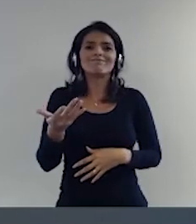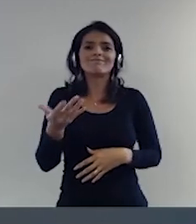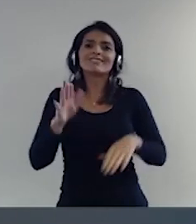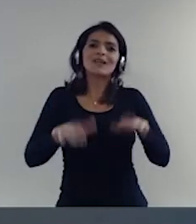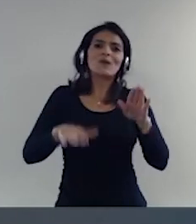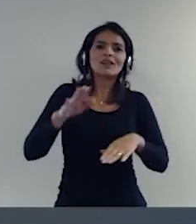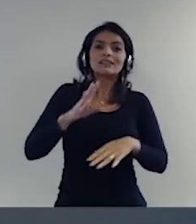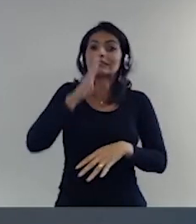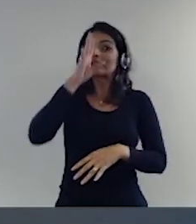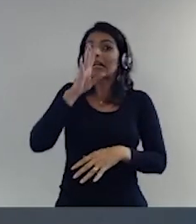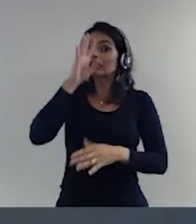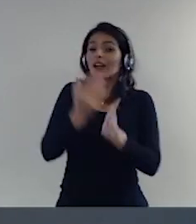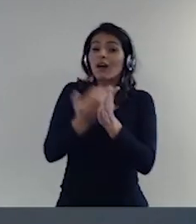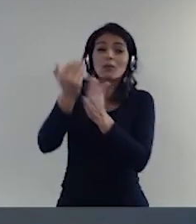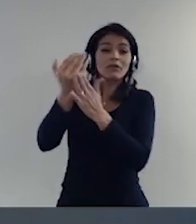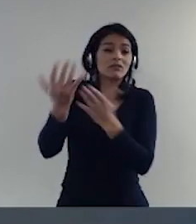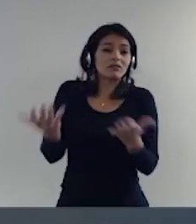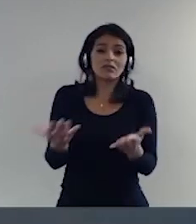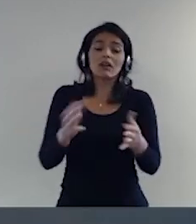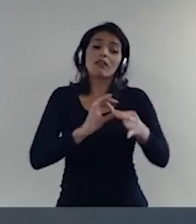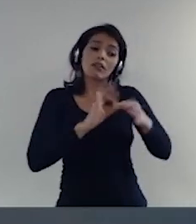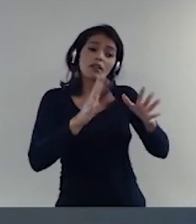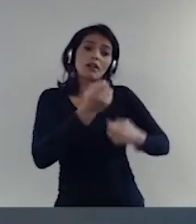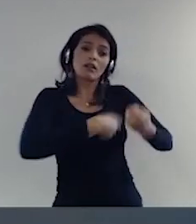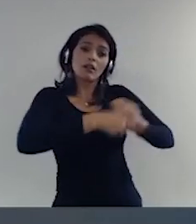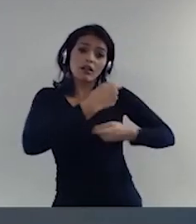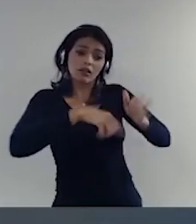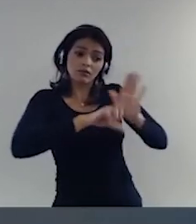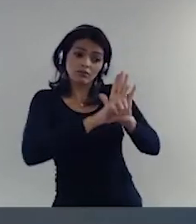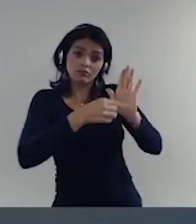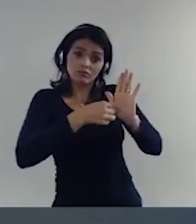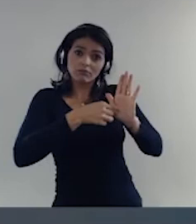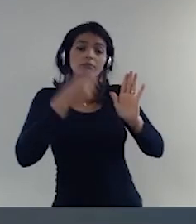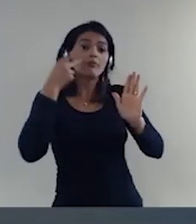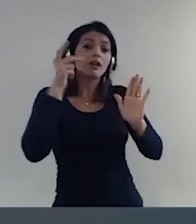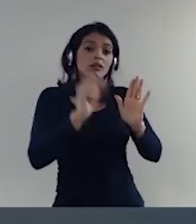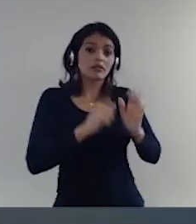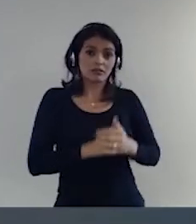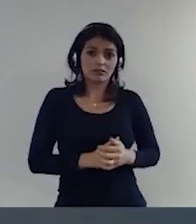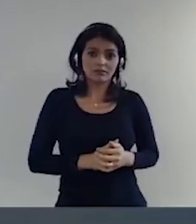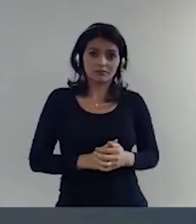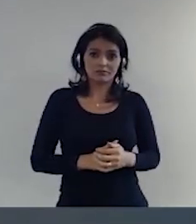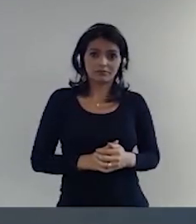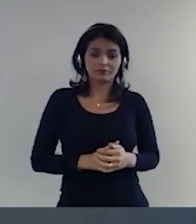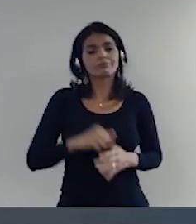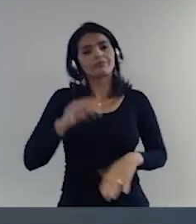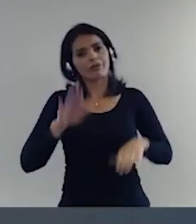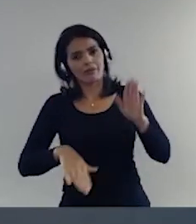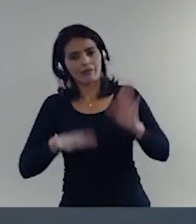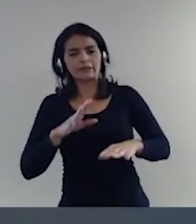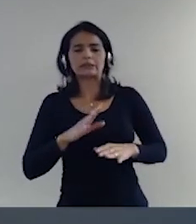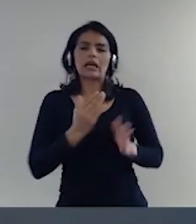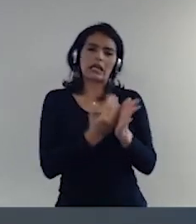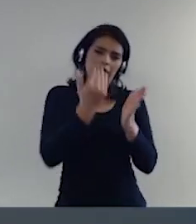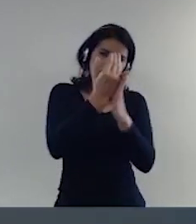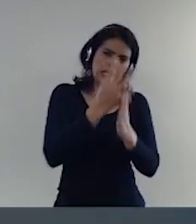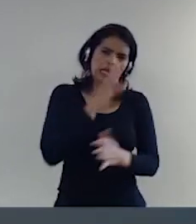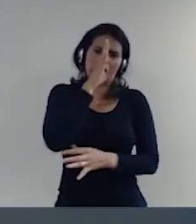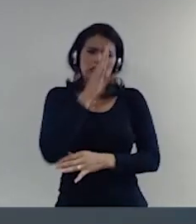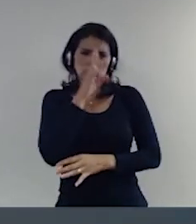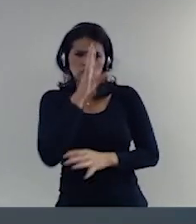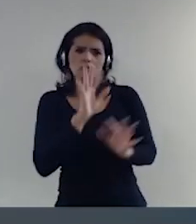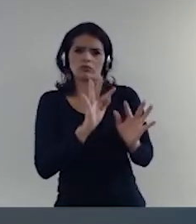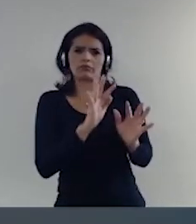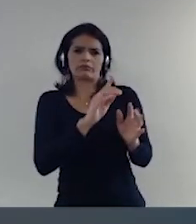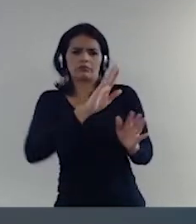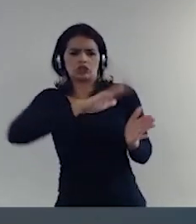talvez com um certo exagero. E a liberdade econômica, a lei da liberdade econômica, vem para combater, talvez, alguns excessos, de uma forma também